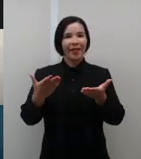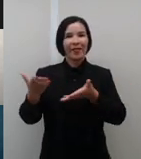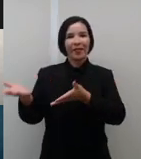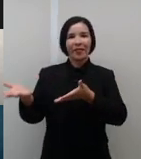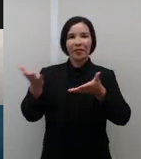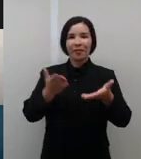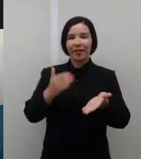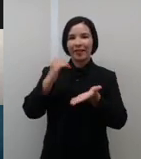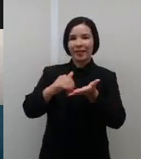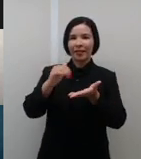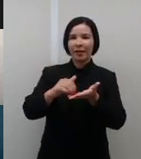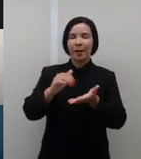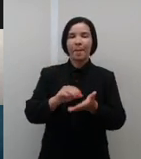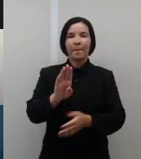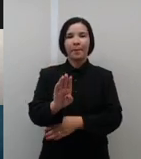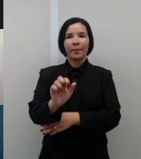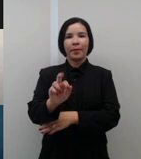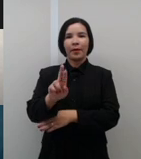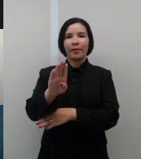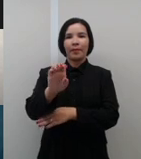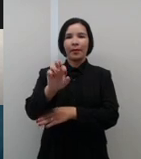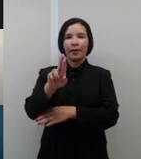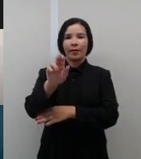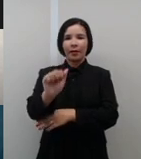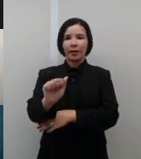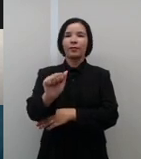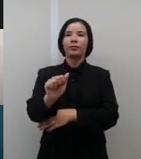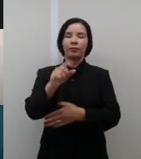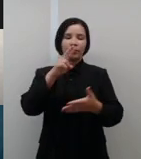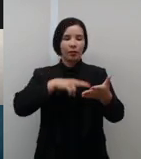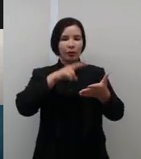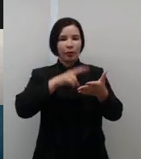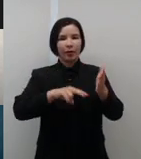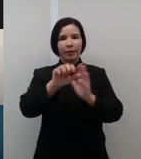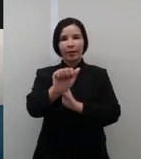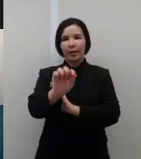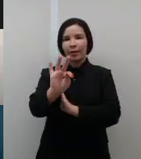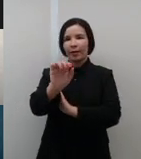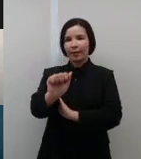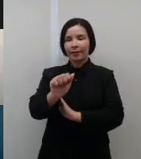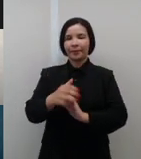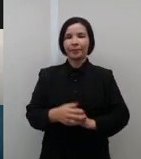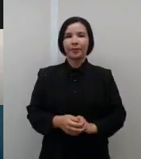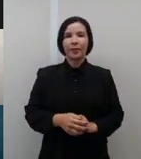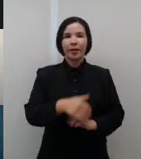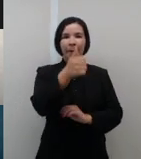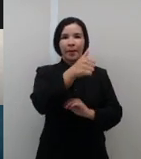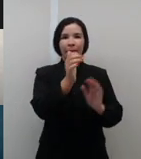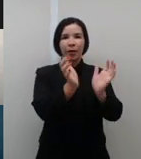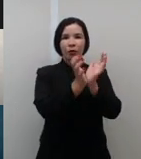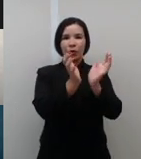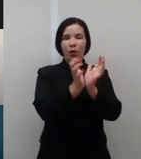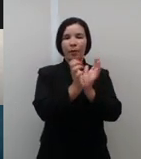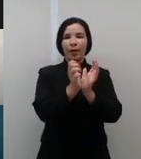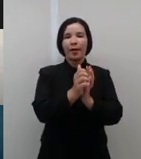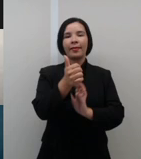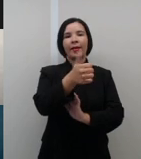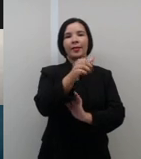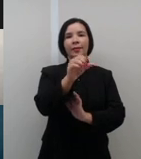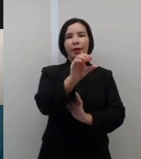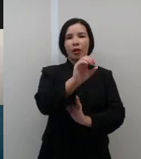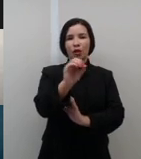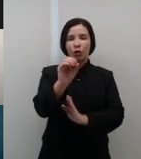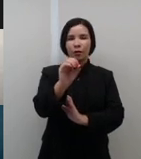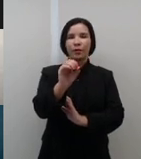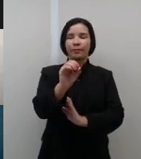Bárbara Morim, para a leitura da ata da sessão anterior e demais informações. Primeira turma, ata da 19ª sessão ordinária, em 20